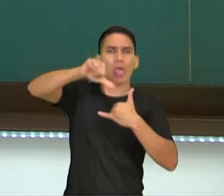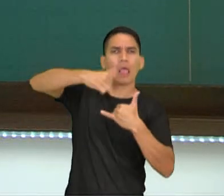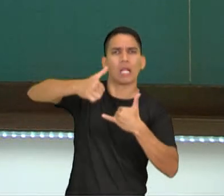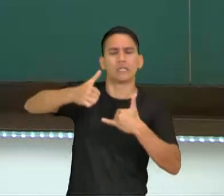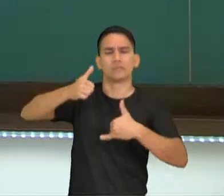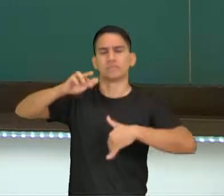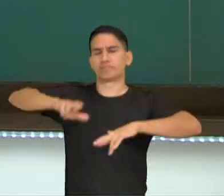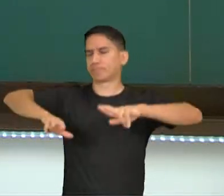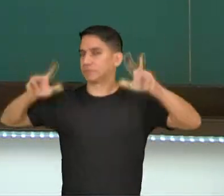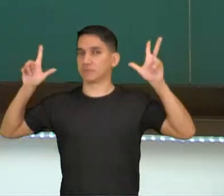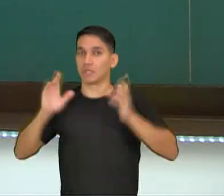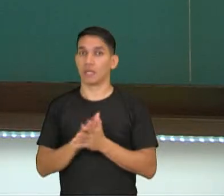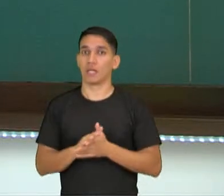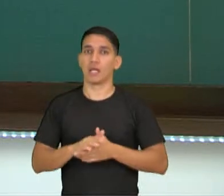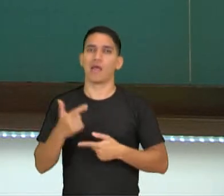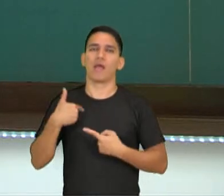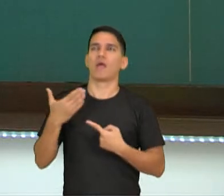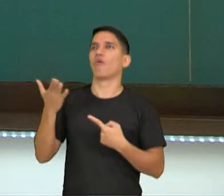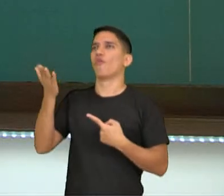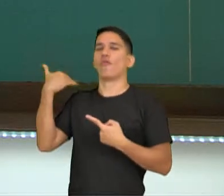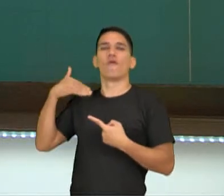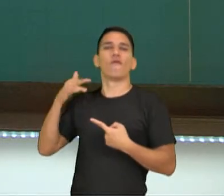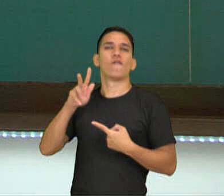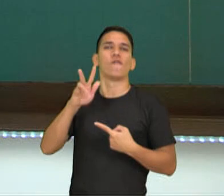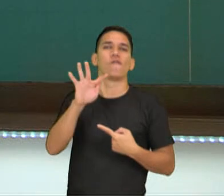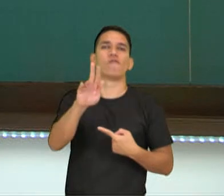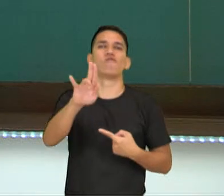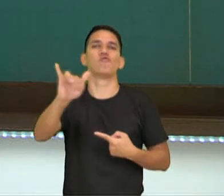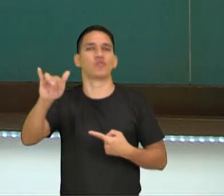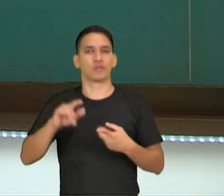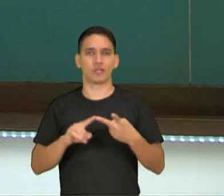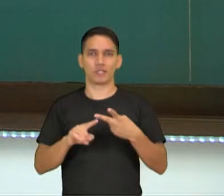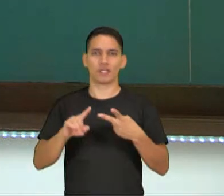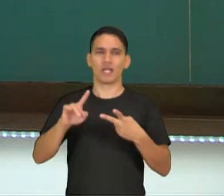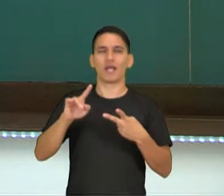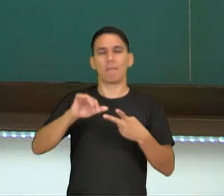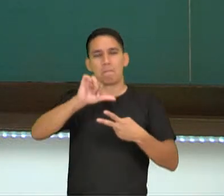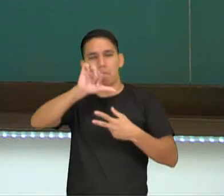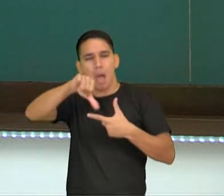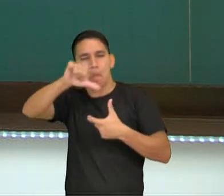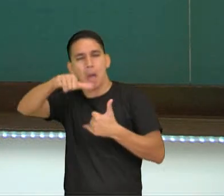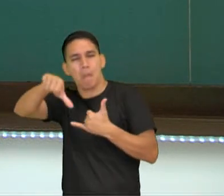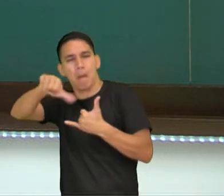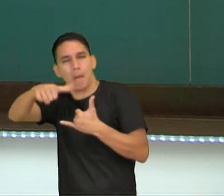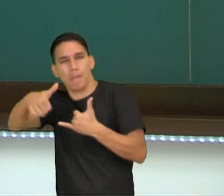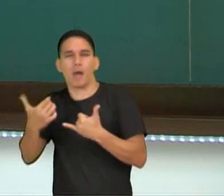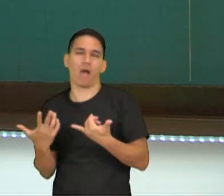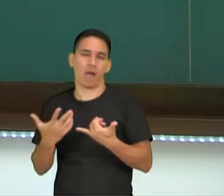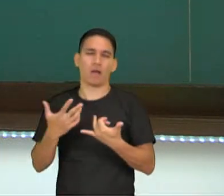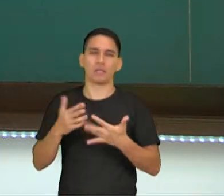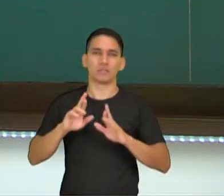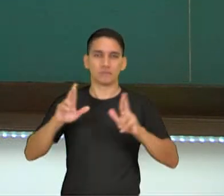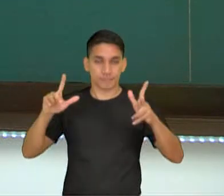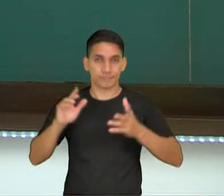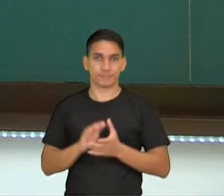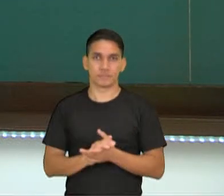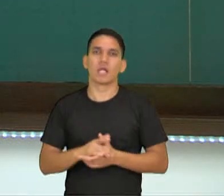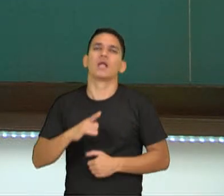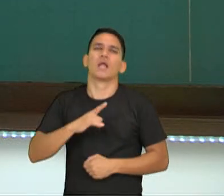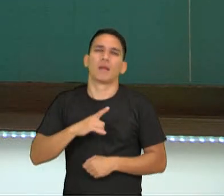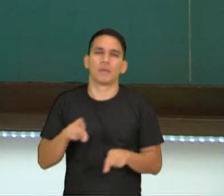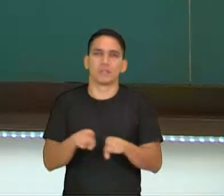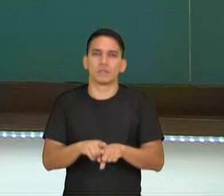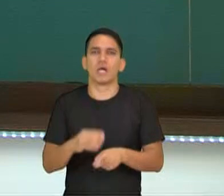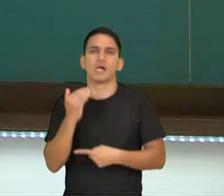pretérito perfeito ficaria eu fui, tu foste, ele foi, nós fomos, vós fostes e eles foram, né? Temos o pretérito